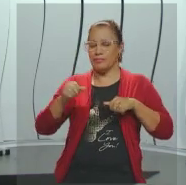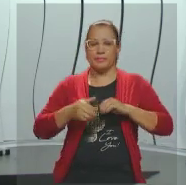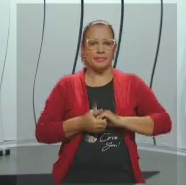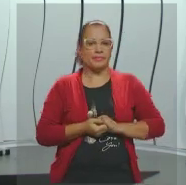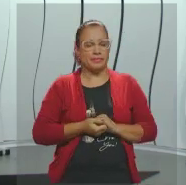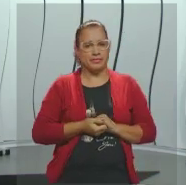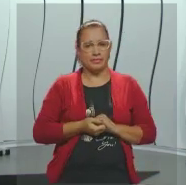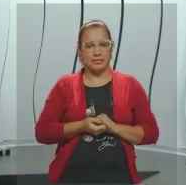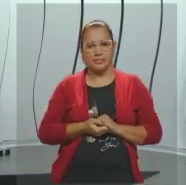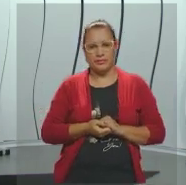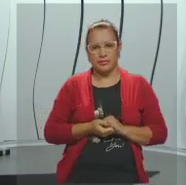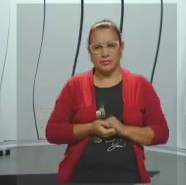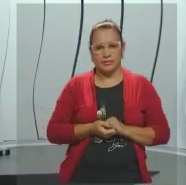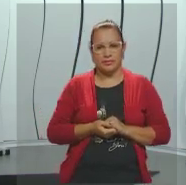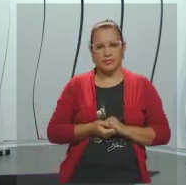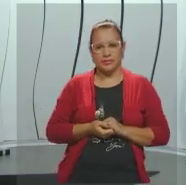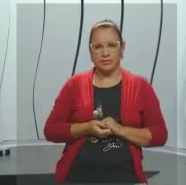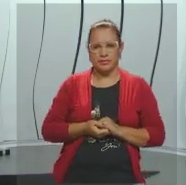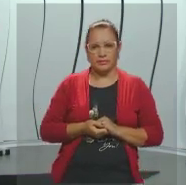Bom,